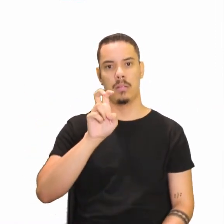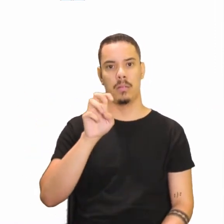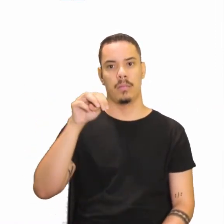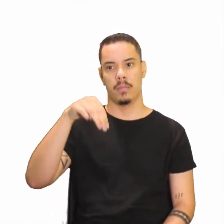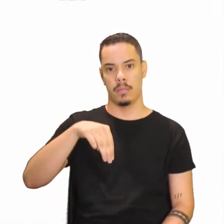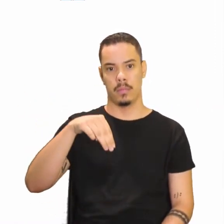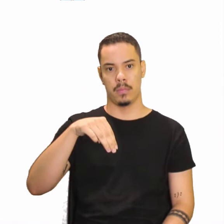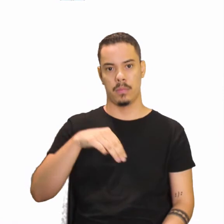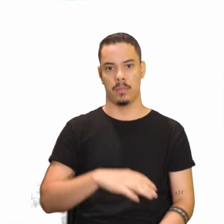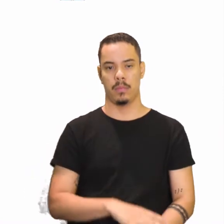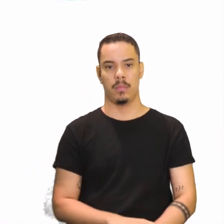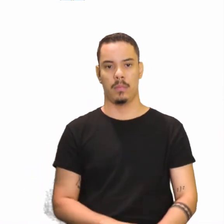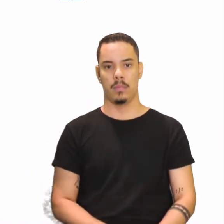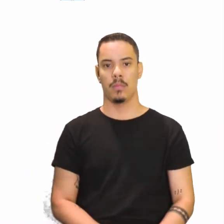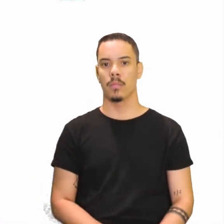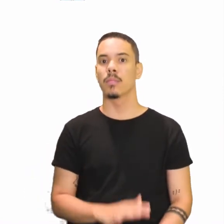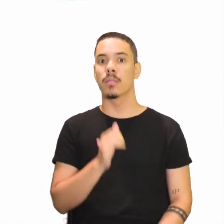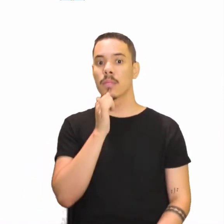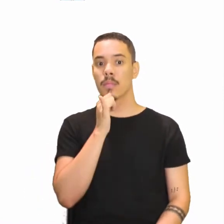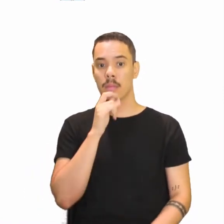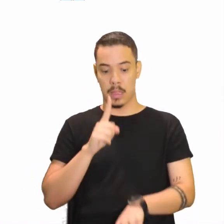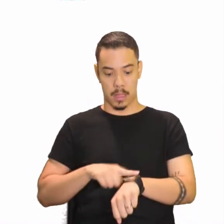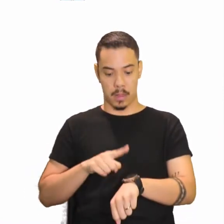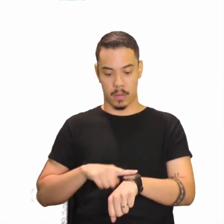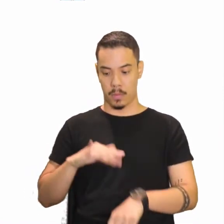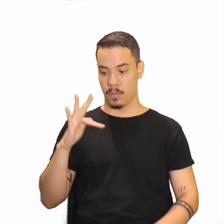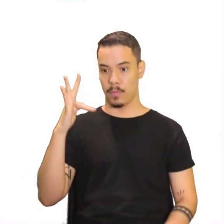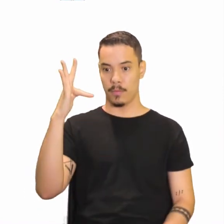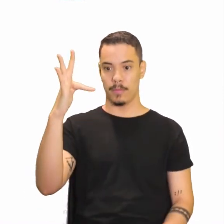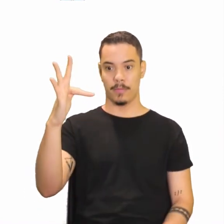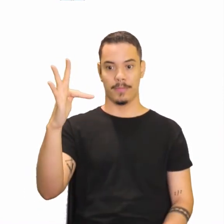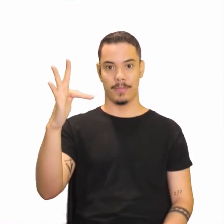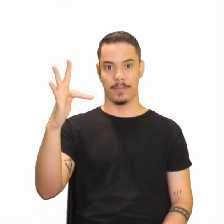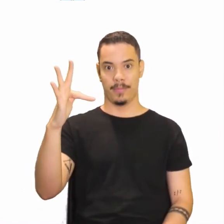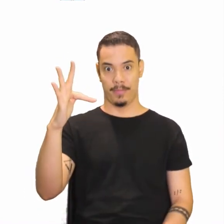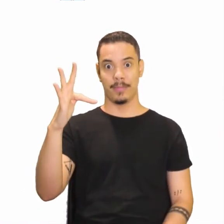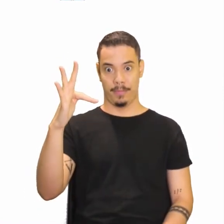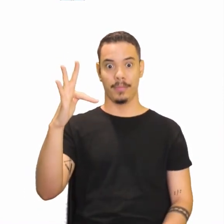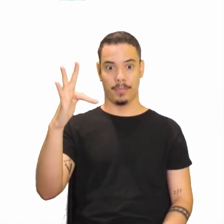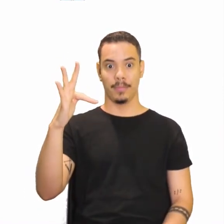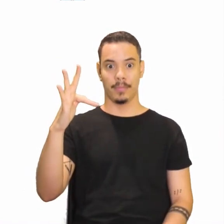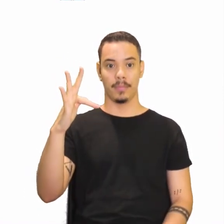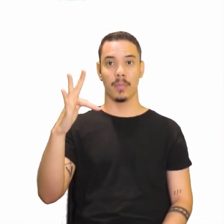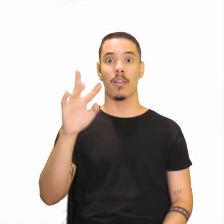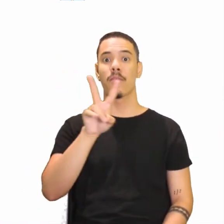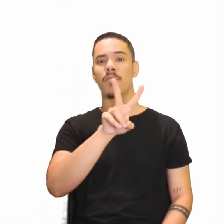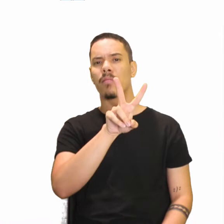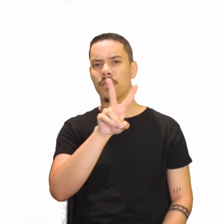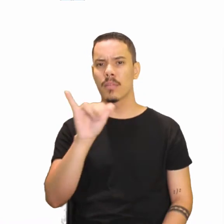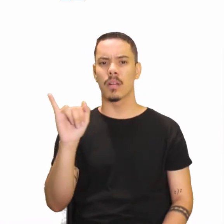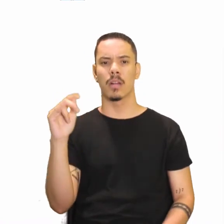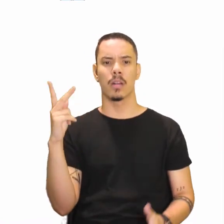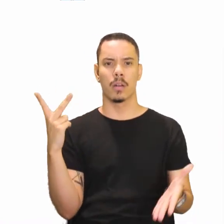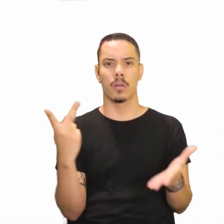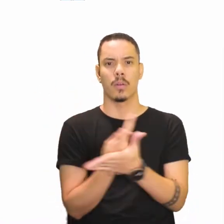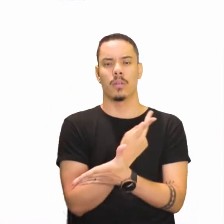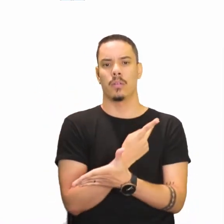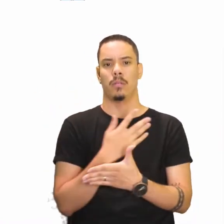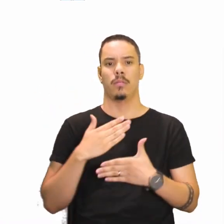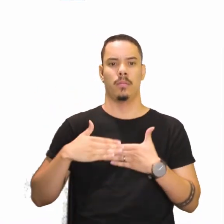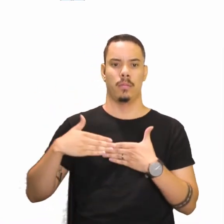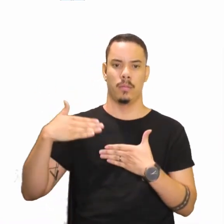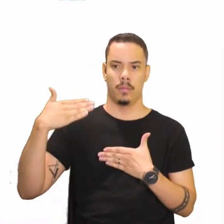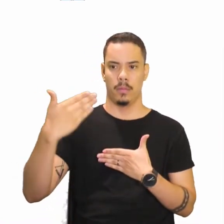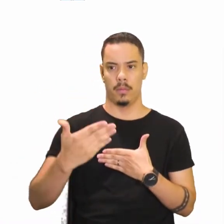assim, coloca aí, tempo futuro, tá? Esse azinho aí é coisa que ainda vai acontecer, tempo